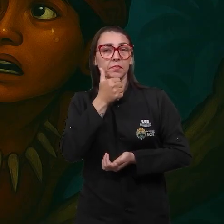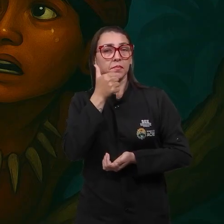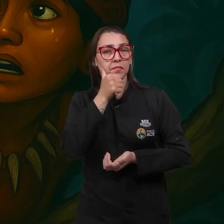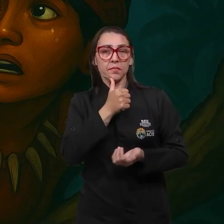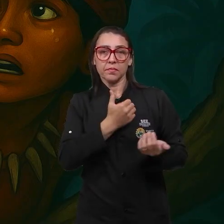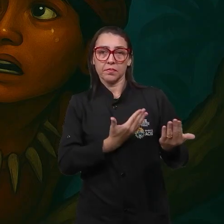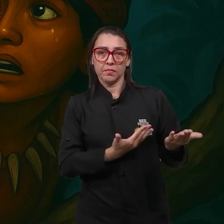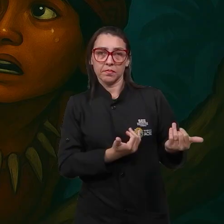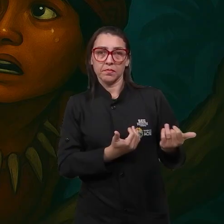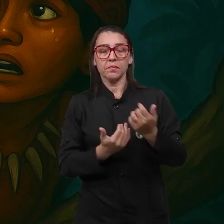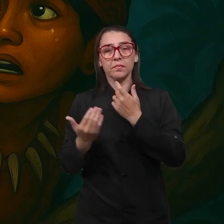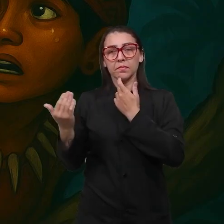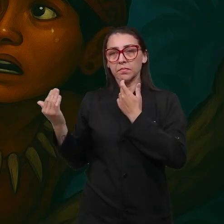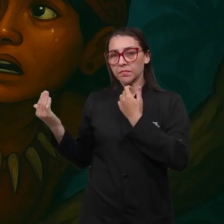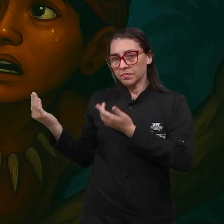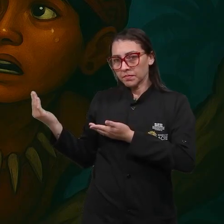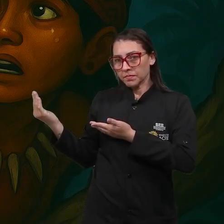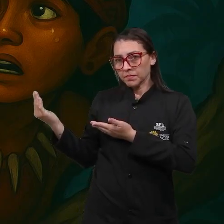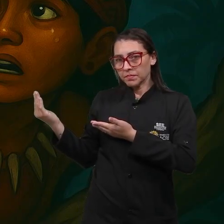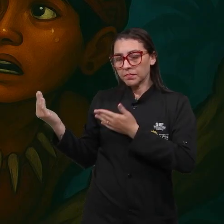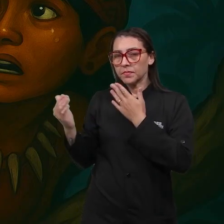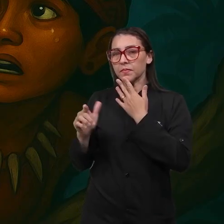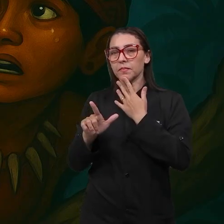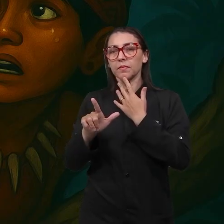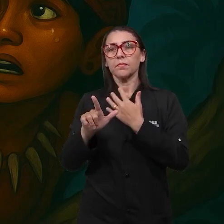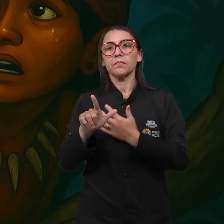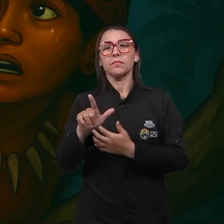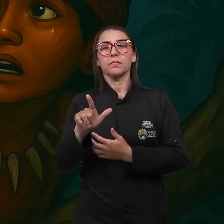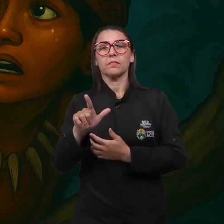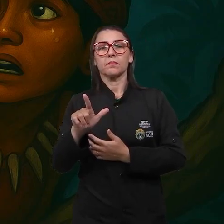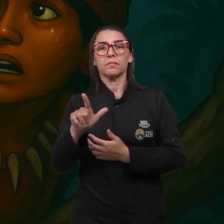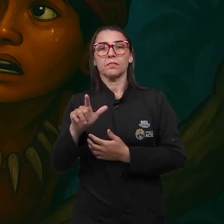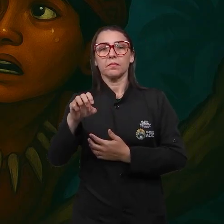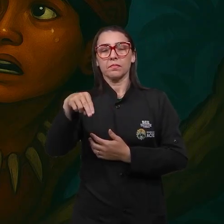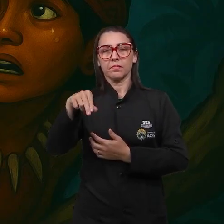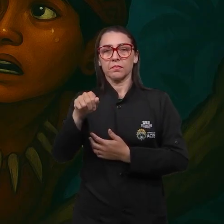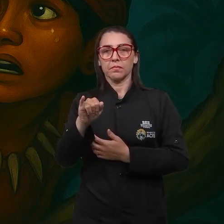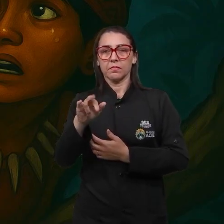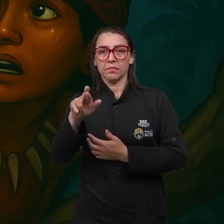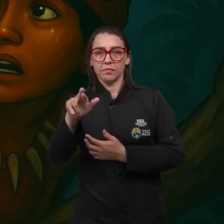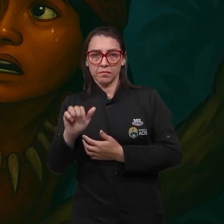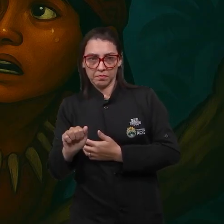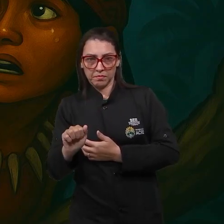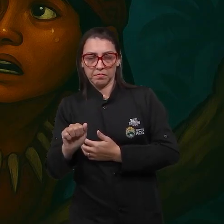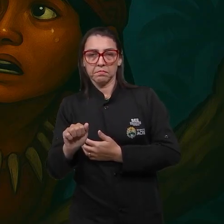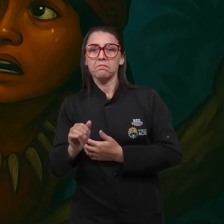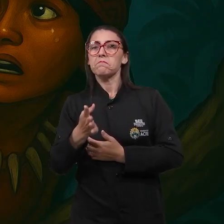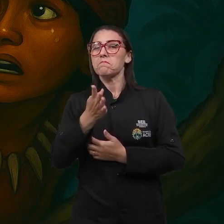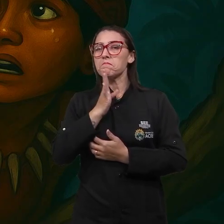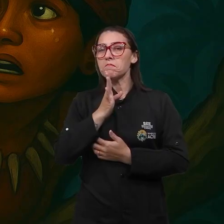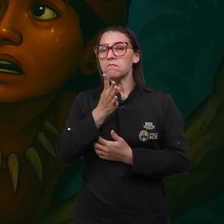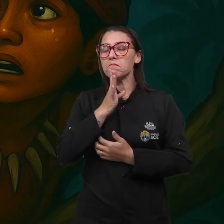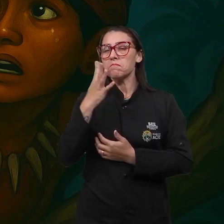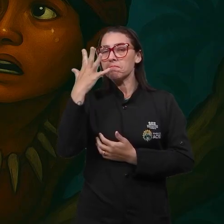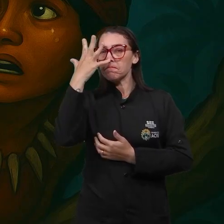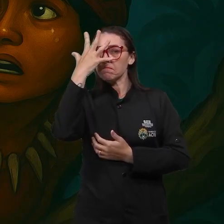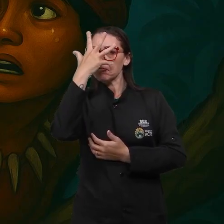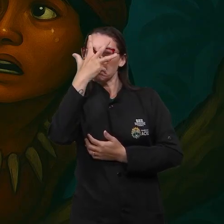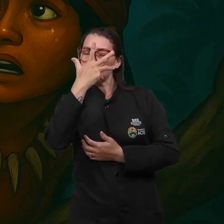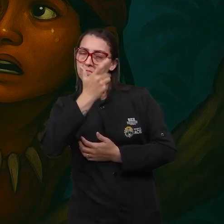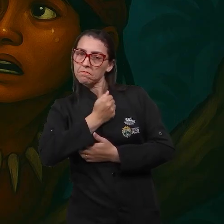vocês estão vendo na tela, o nome dela era Naira. E ela era muito conhecida por sua